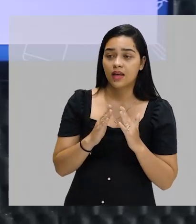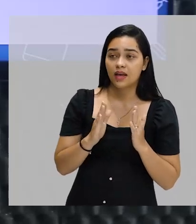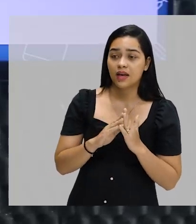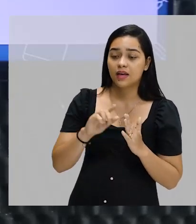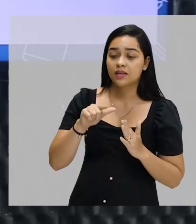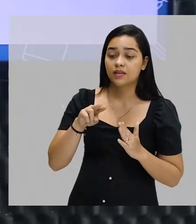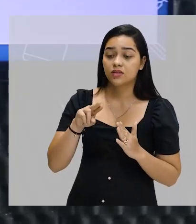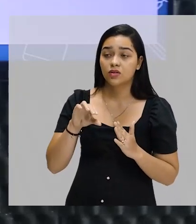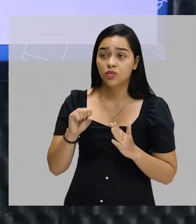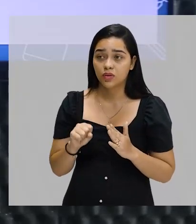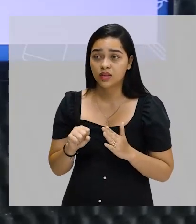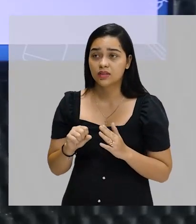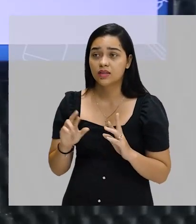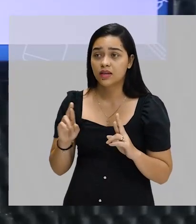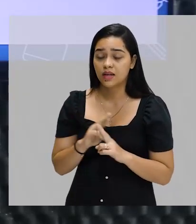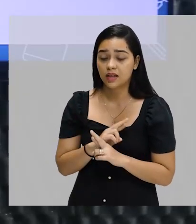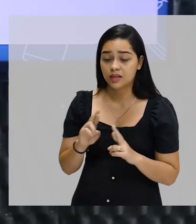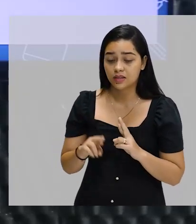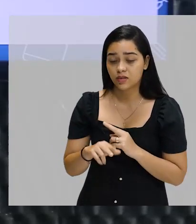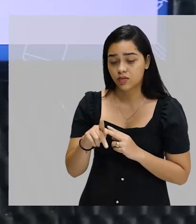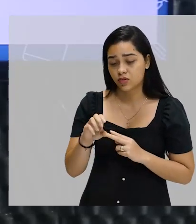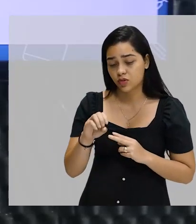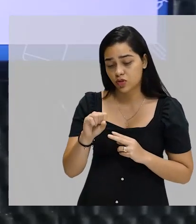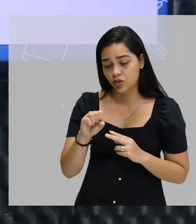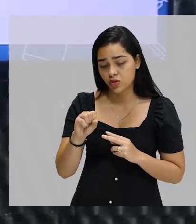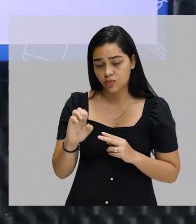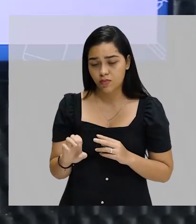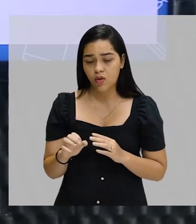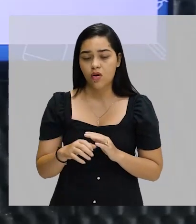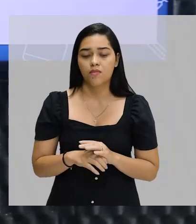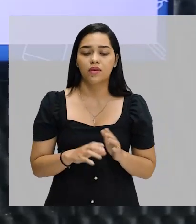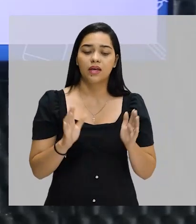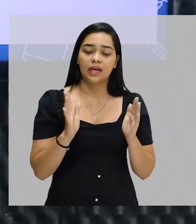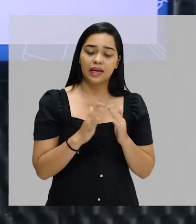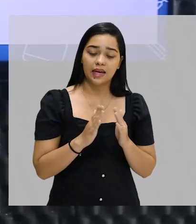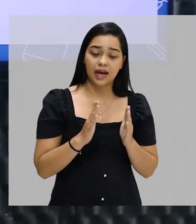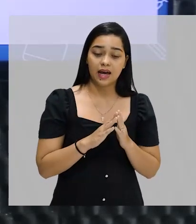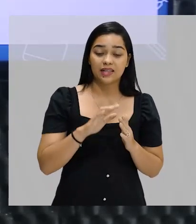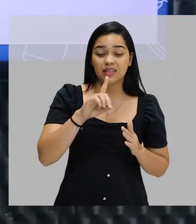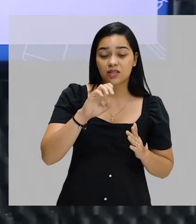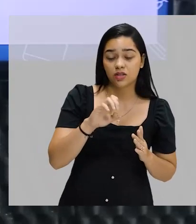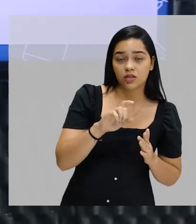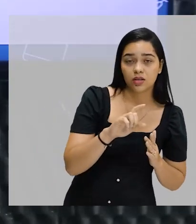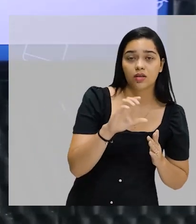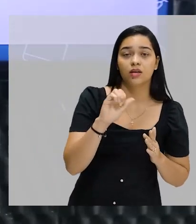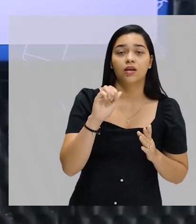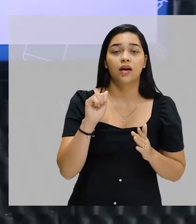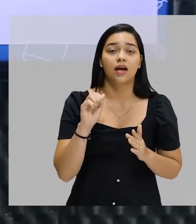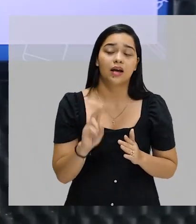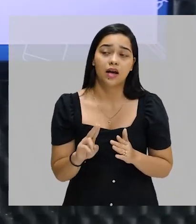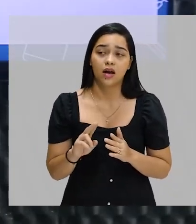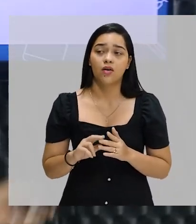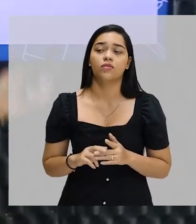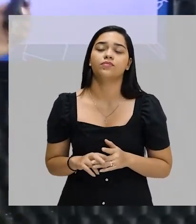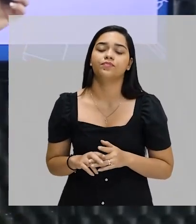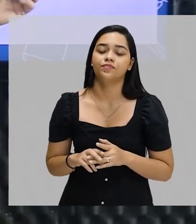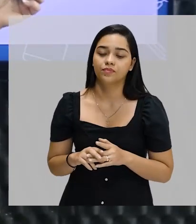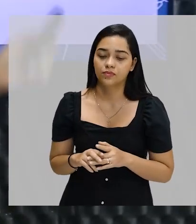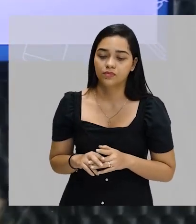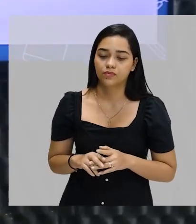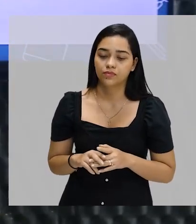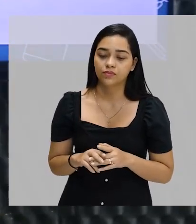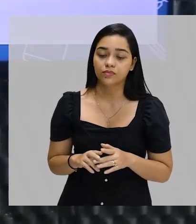Luiz, relação de posse. Casa de Cacau, casa da Cacau, relação de